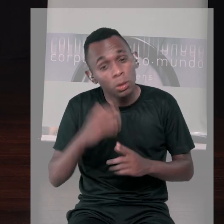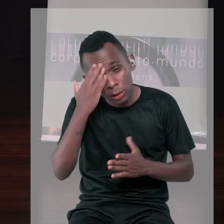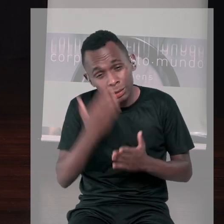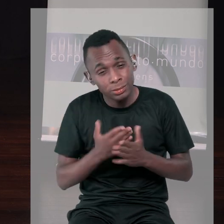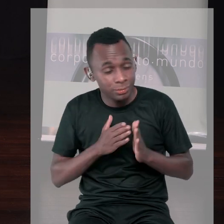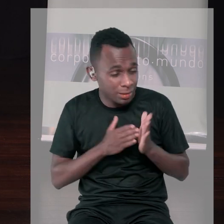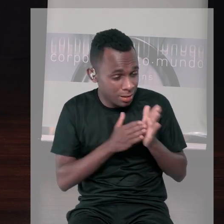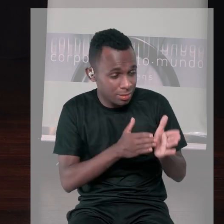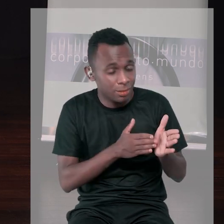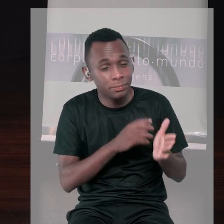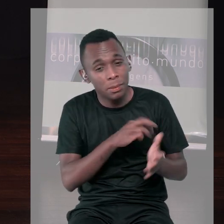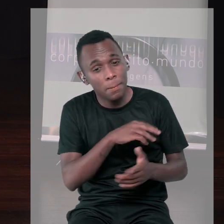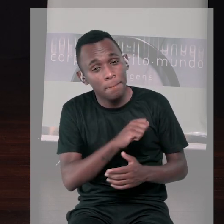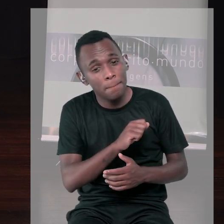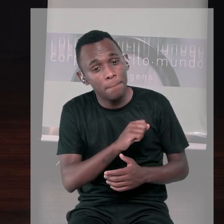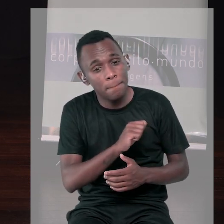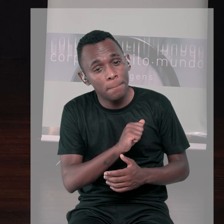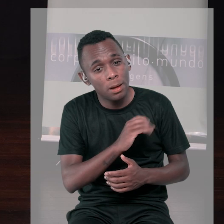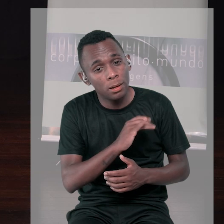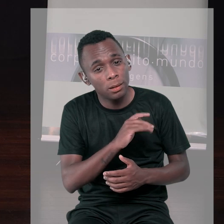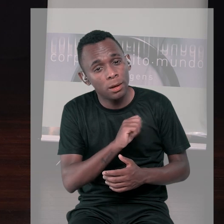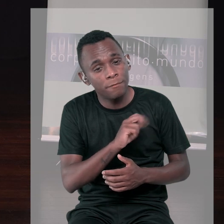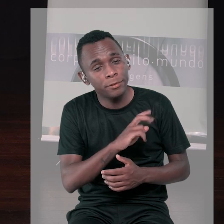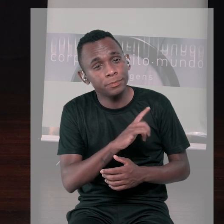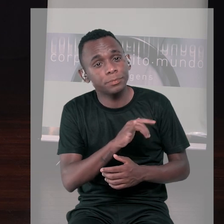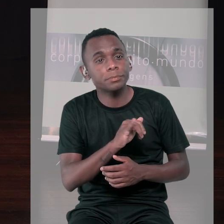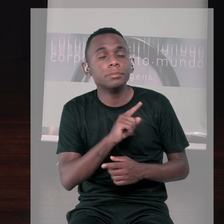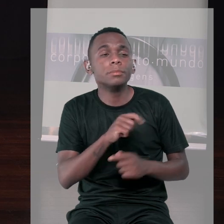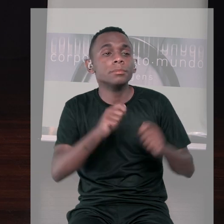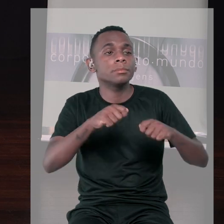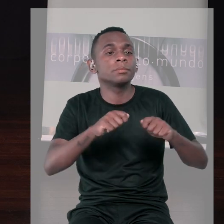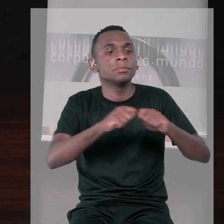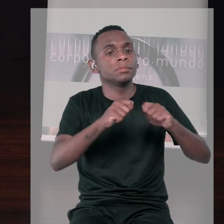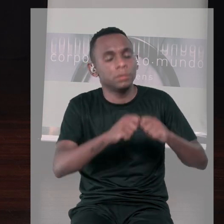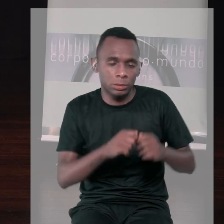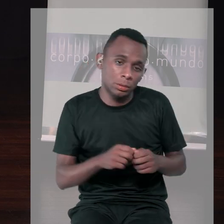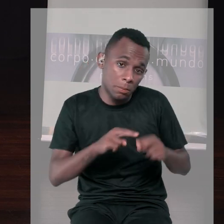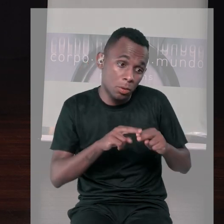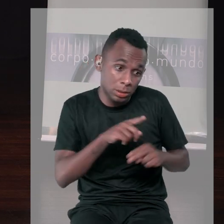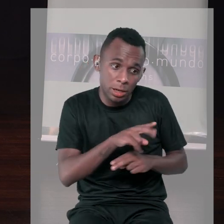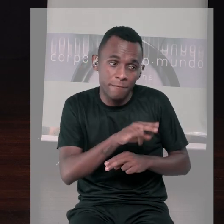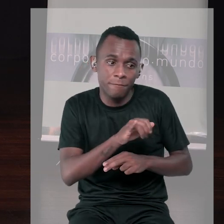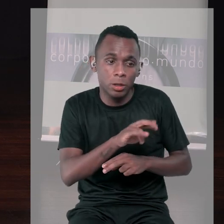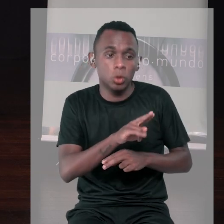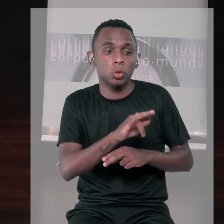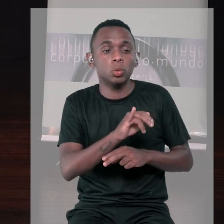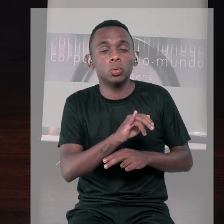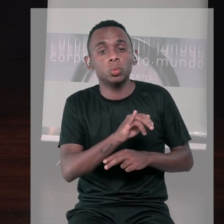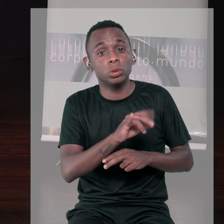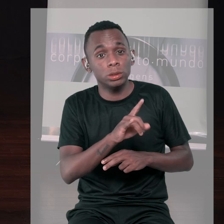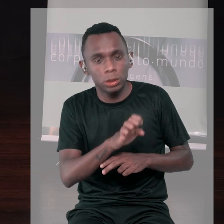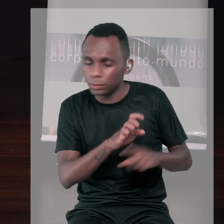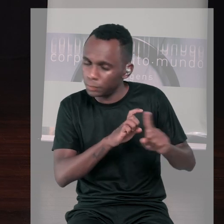né, virtude é a capacidade de ação. Por isso que ele não usa virtude, né, ele usa o latim. Né, Maquiavel